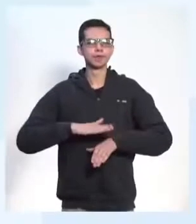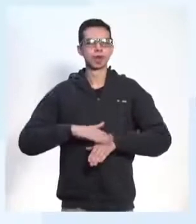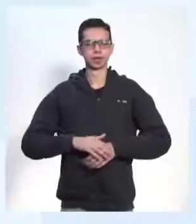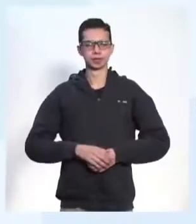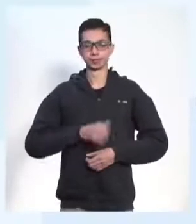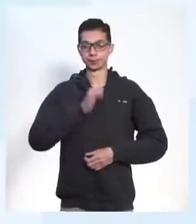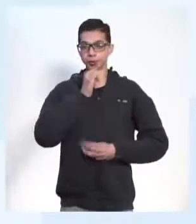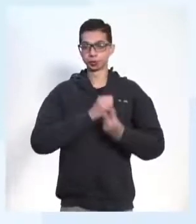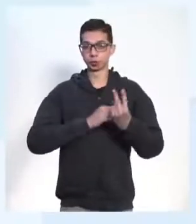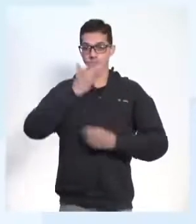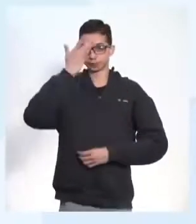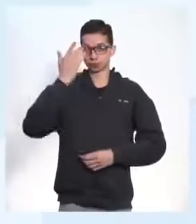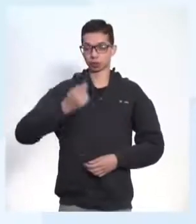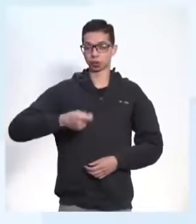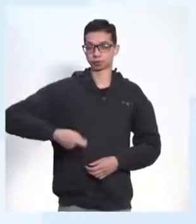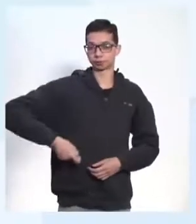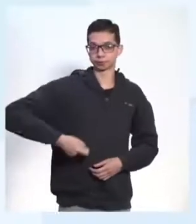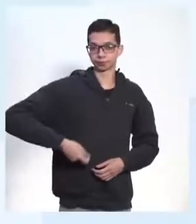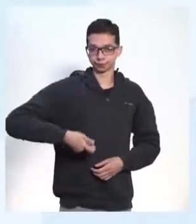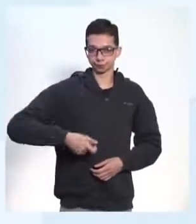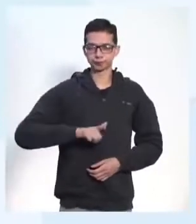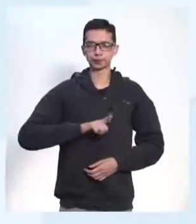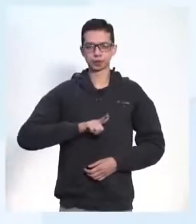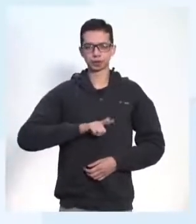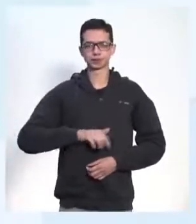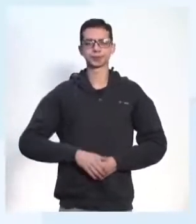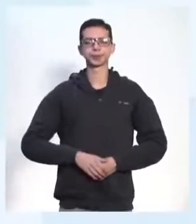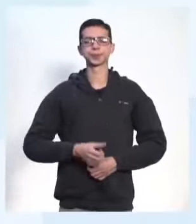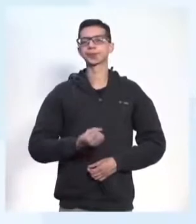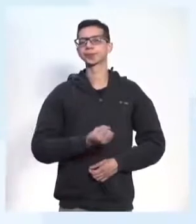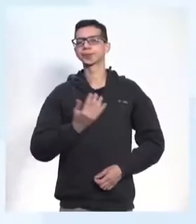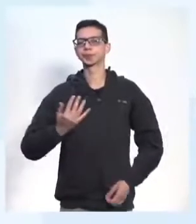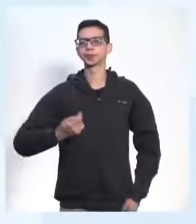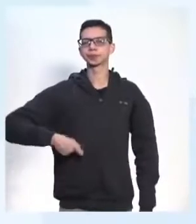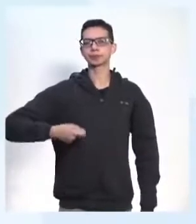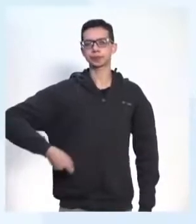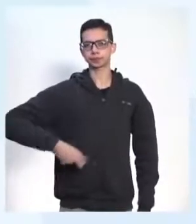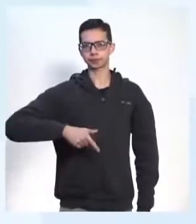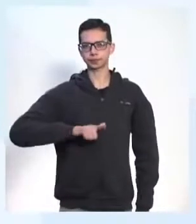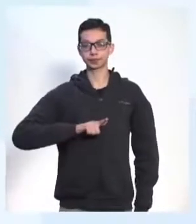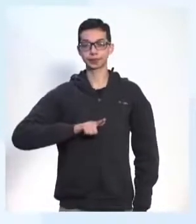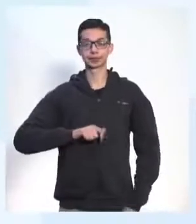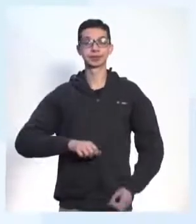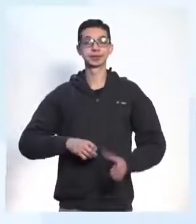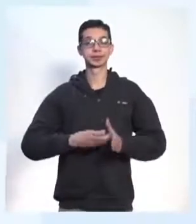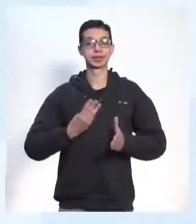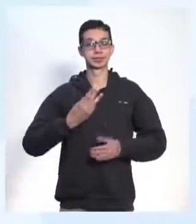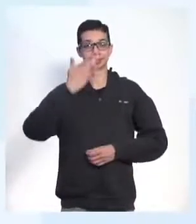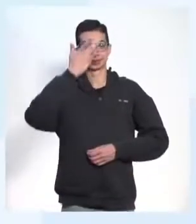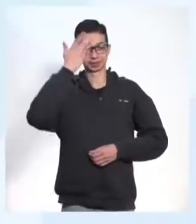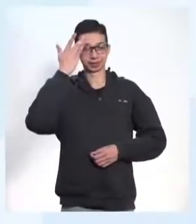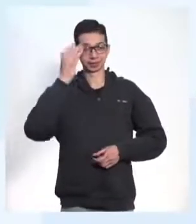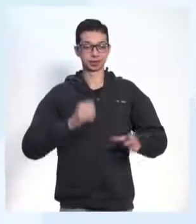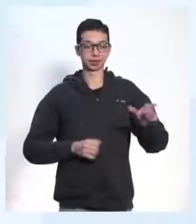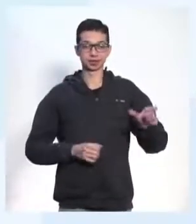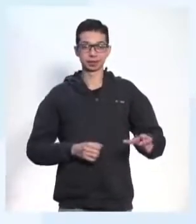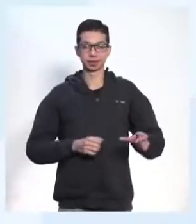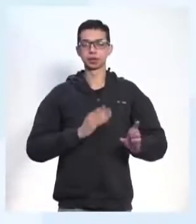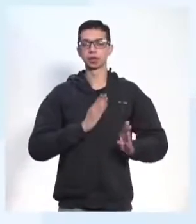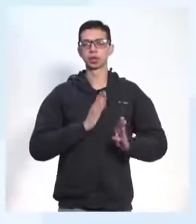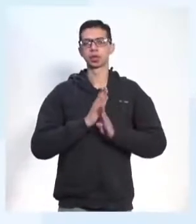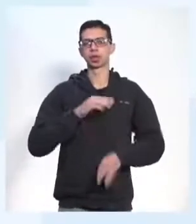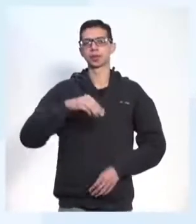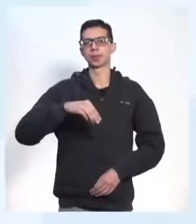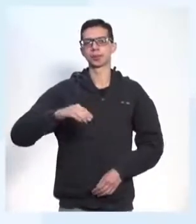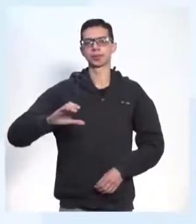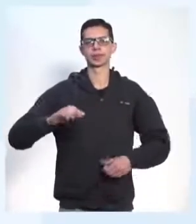com os números, né, desses 2 dados, né, com esses valores, o terceiro jogador deverá encontrar os múltiplos